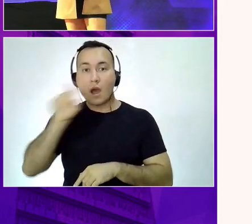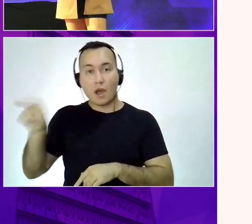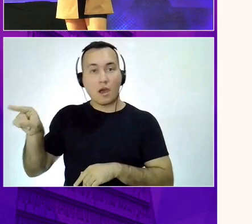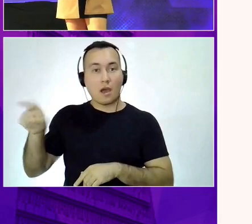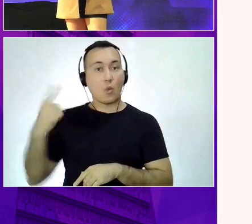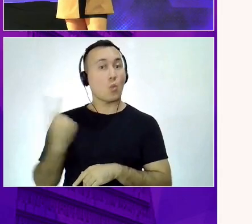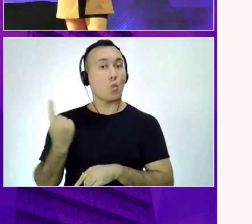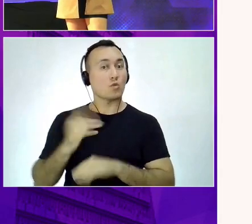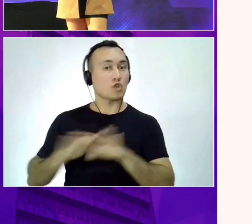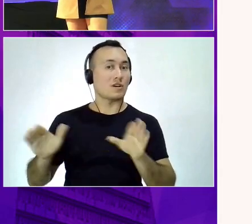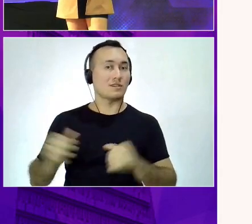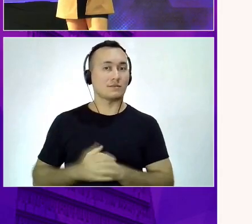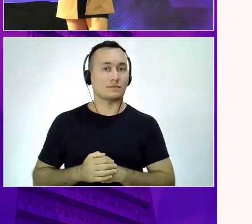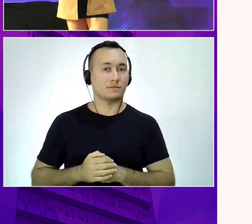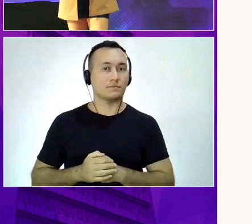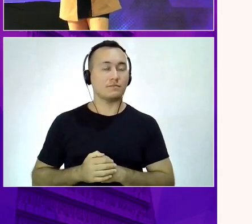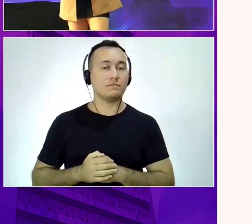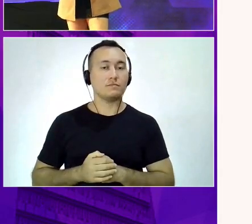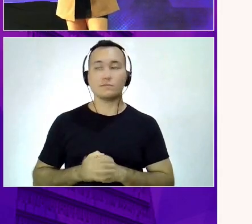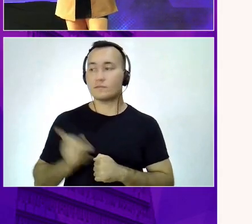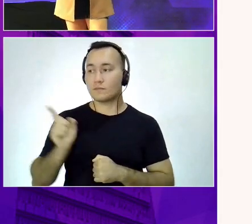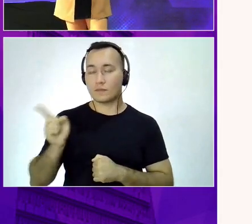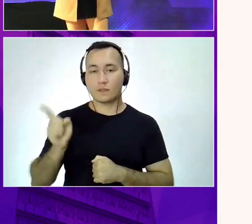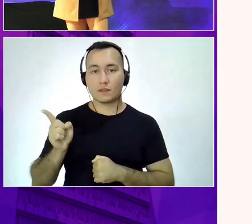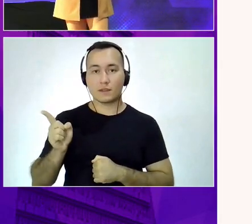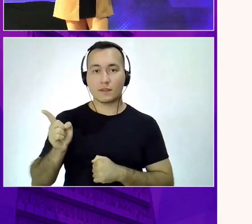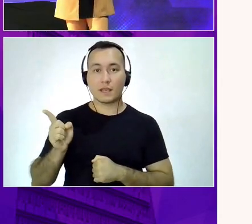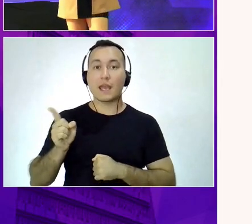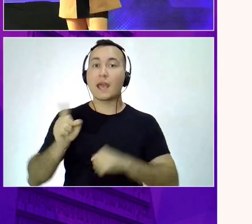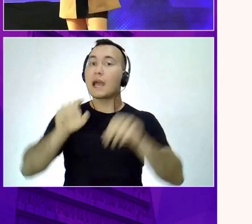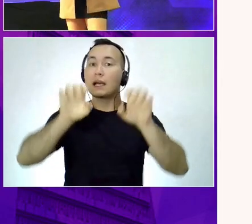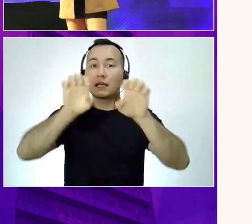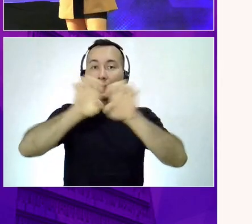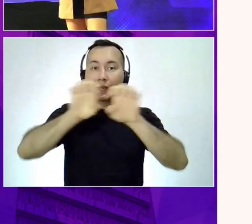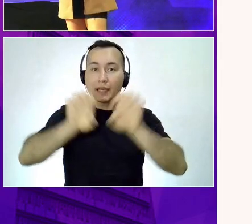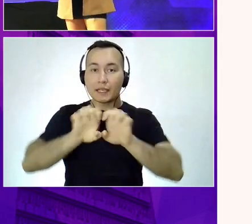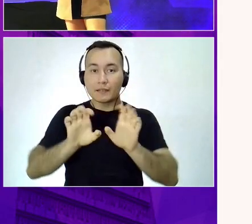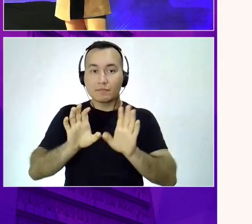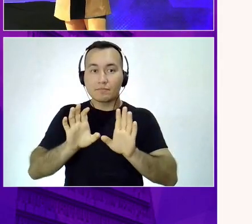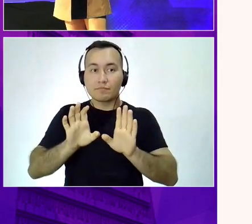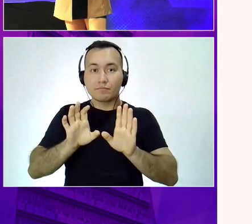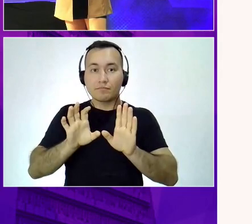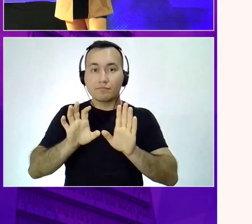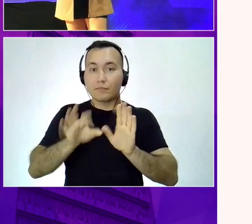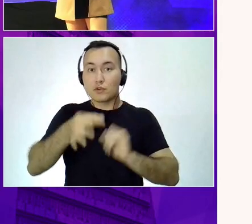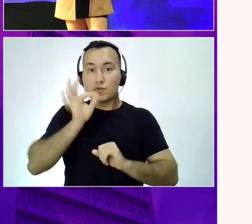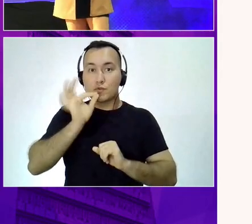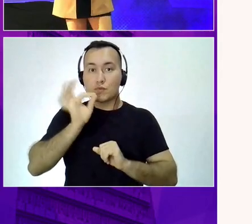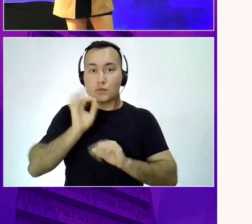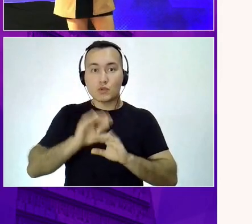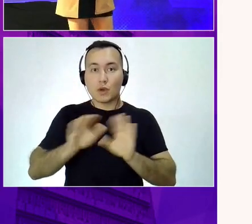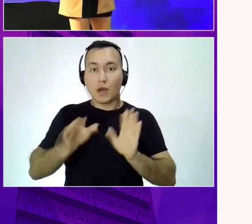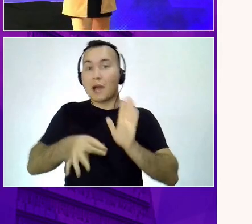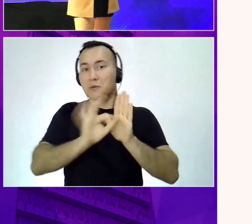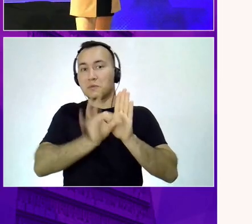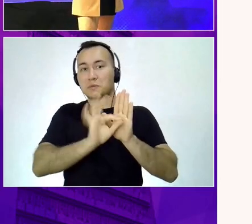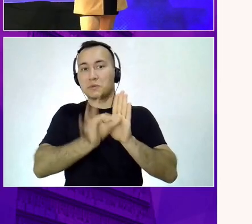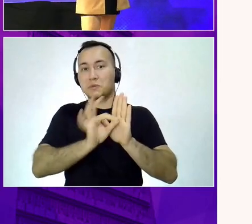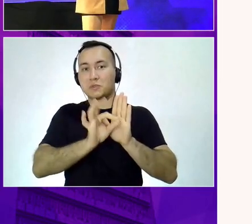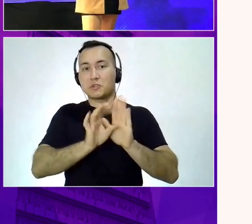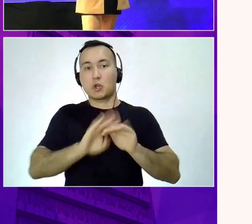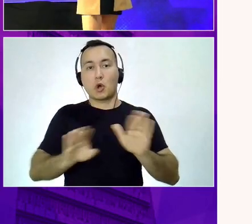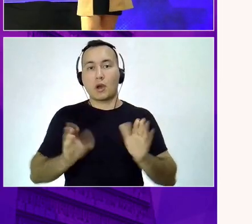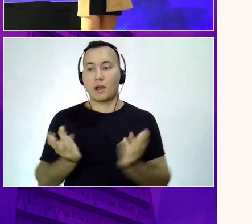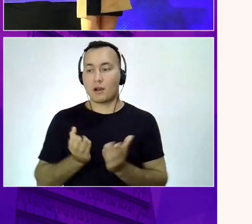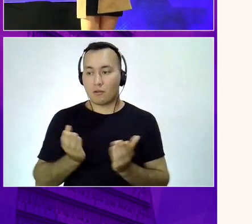JavaScript. Se a gente for escalar isso para o back-end, você pode ter problemas muito maiores. Então, é, sempre a gente